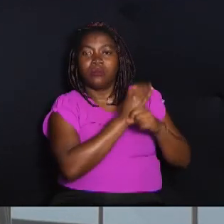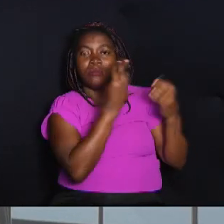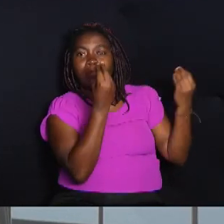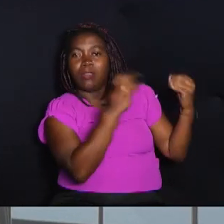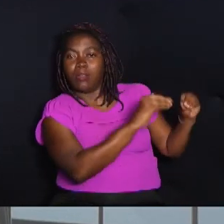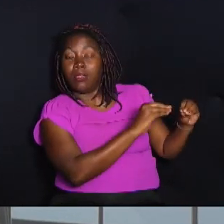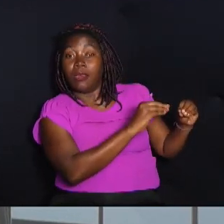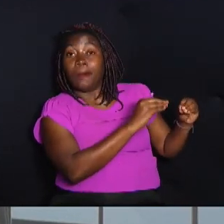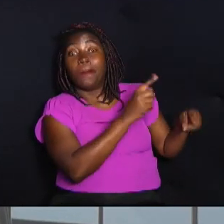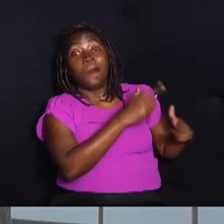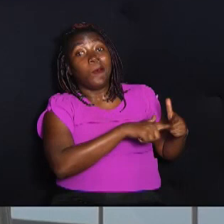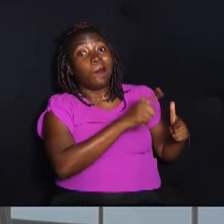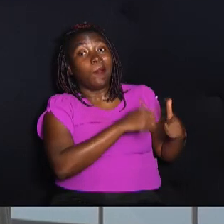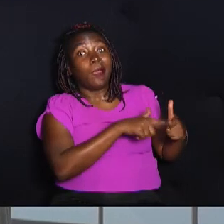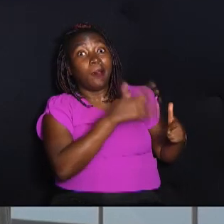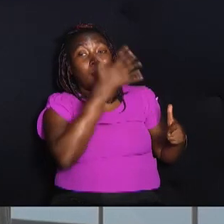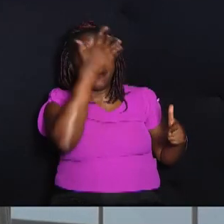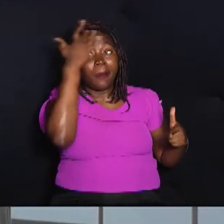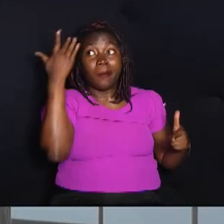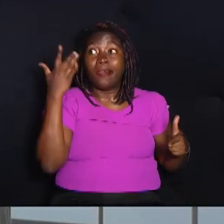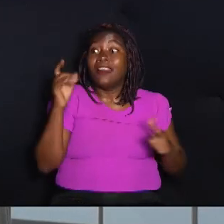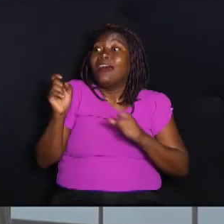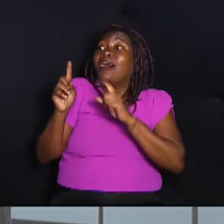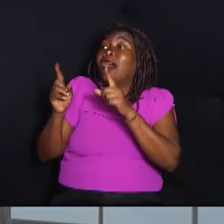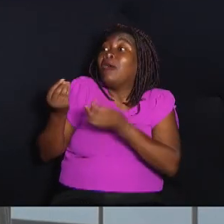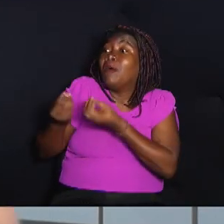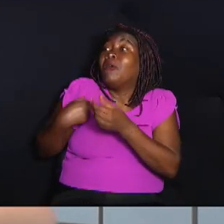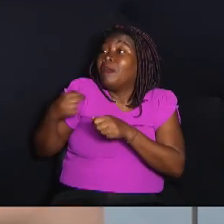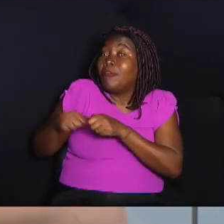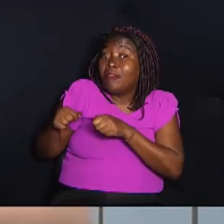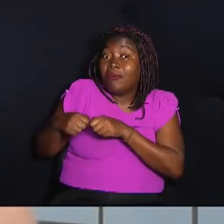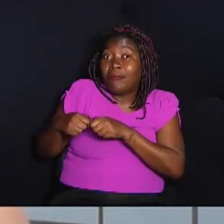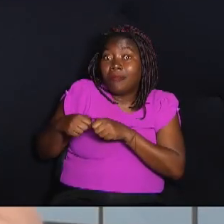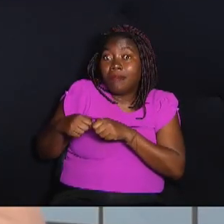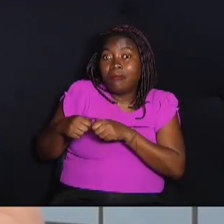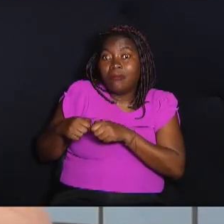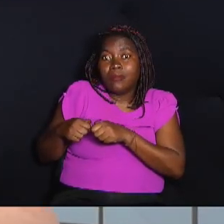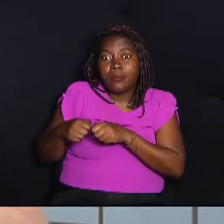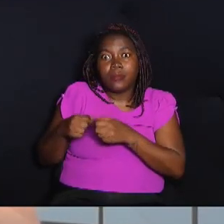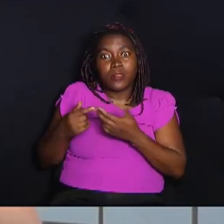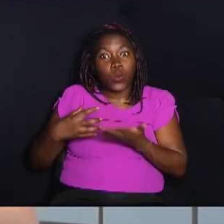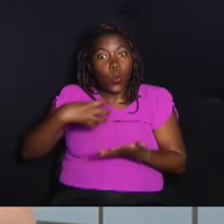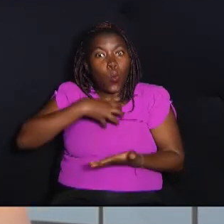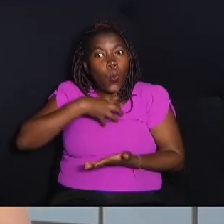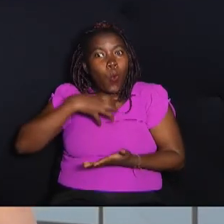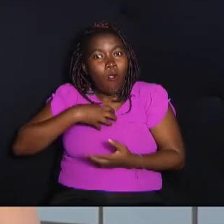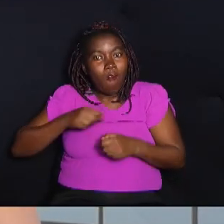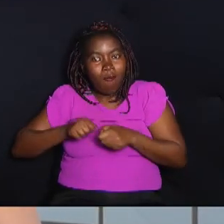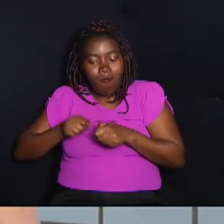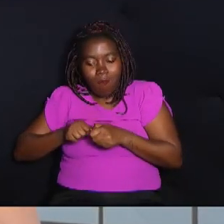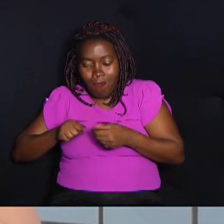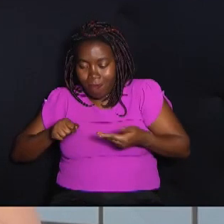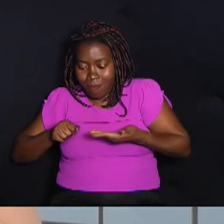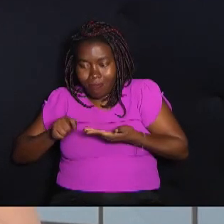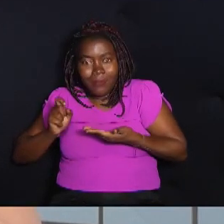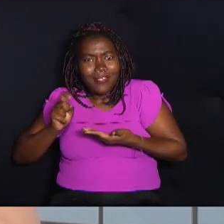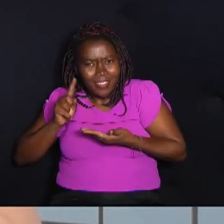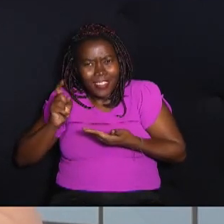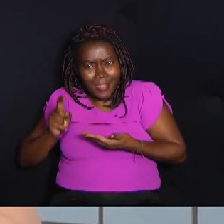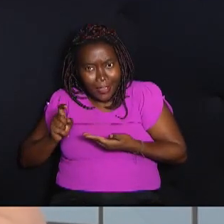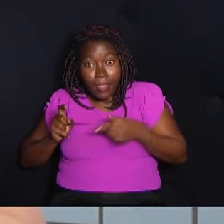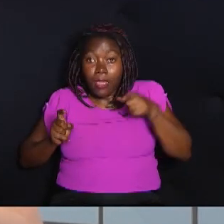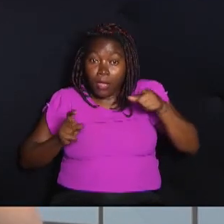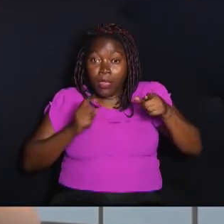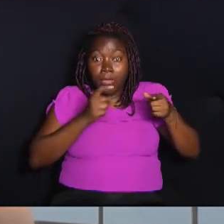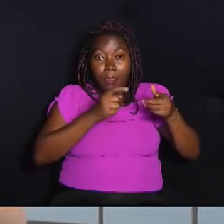é que as pessoas ficam, e como que eu faço isso? Né? Então, esse modo de fazer, eu acho que seria isso que o Paulo colocou